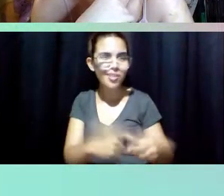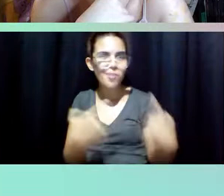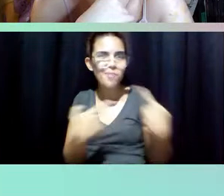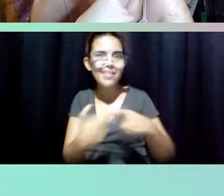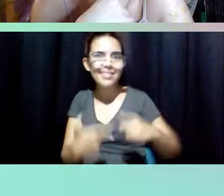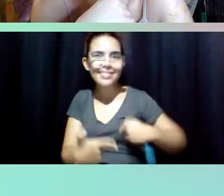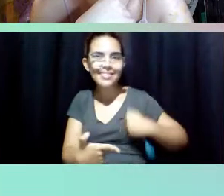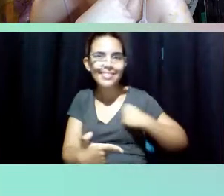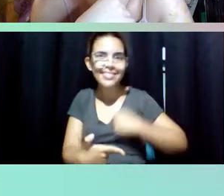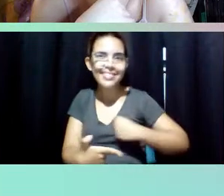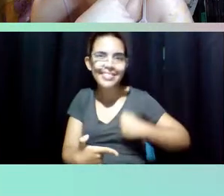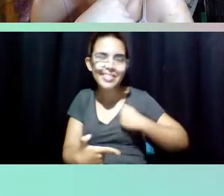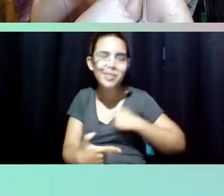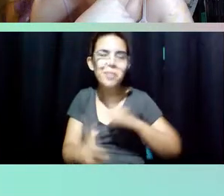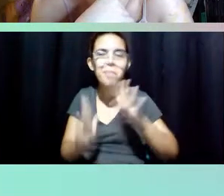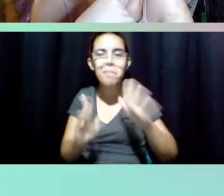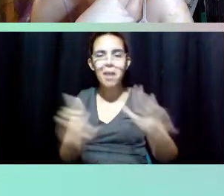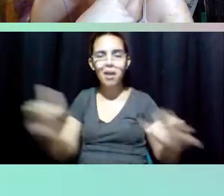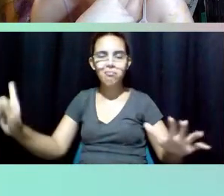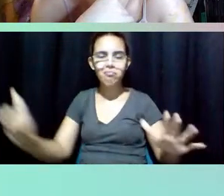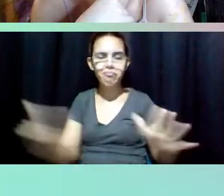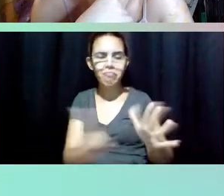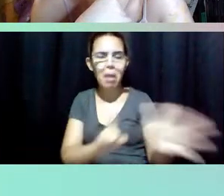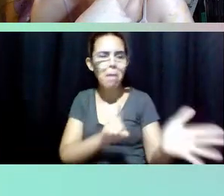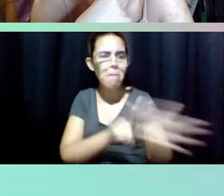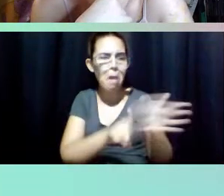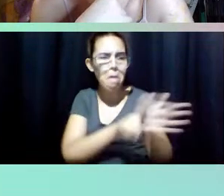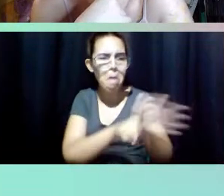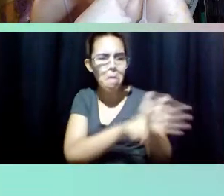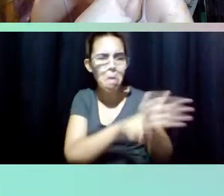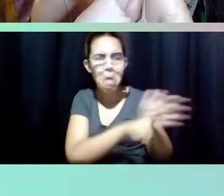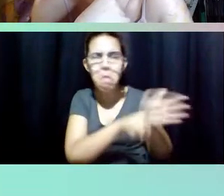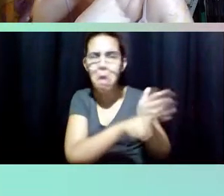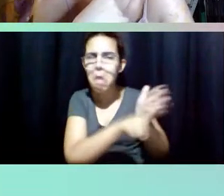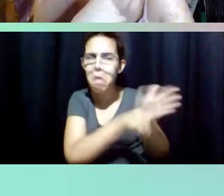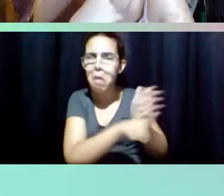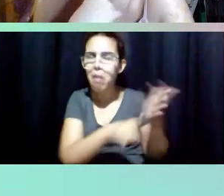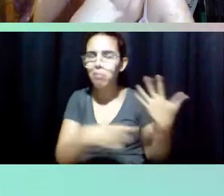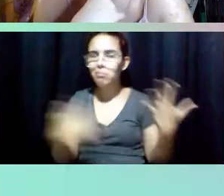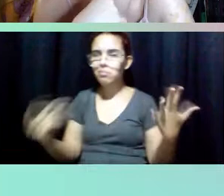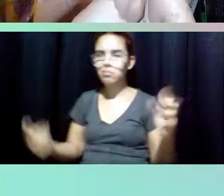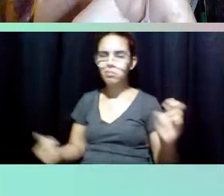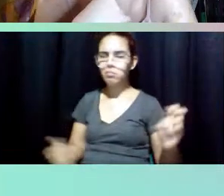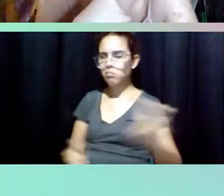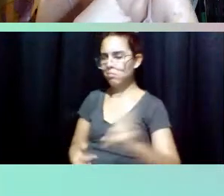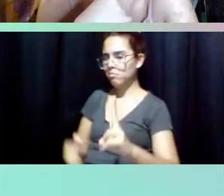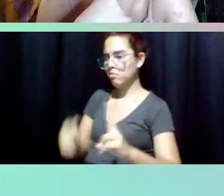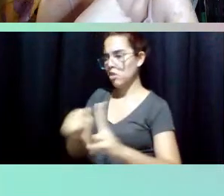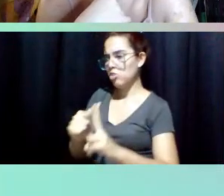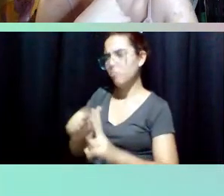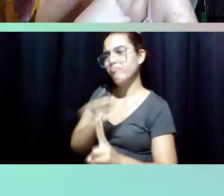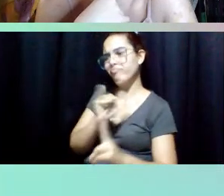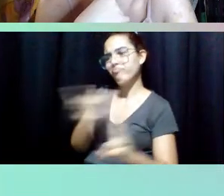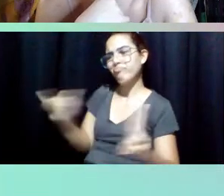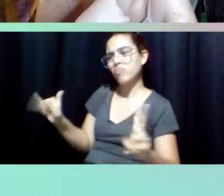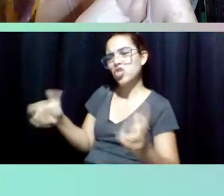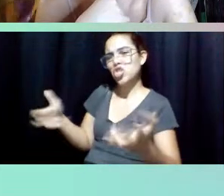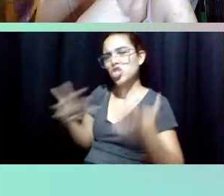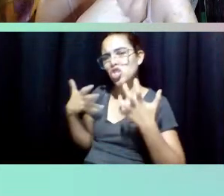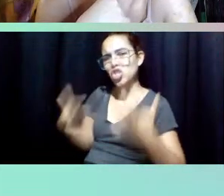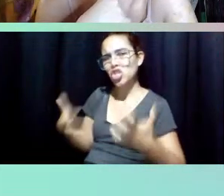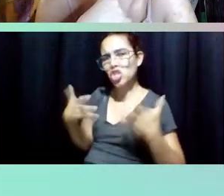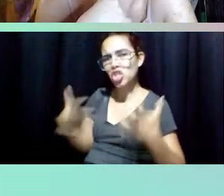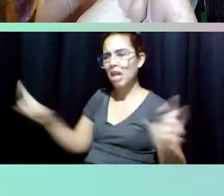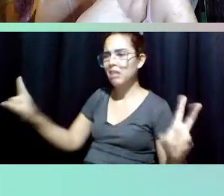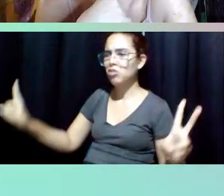comprava tudo, queria fazer tudo, olhava os cadernos, amor de Deus, mãe, quando a senhora vê, a senhora deixa a gente louco, né?